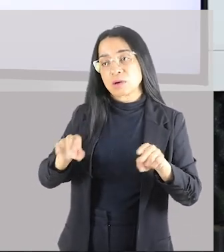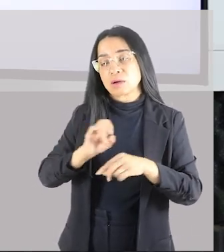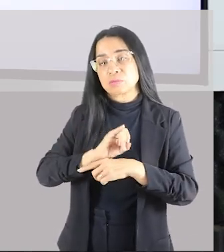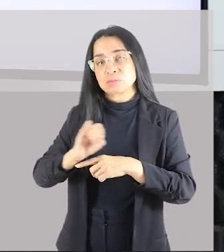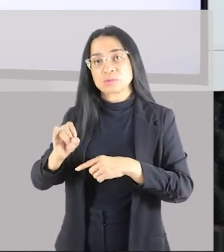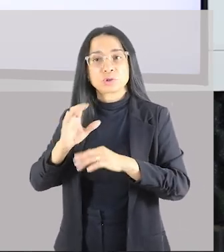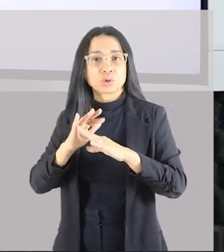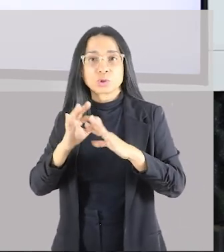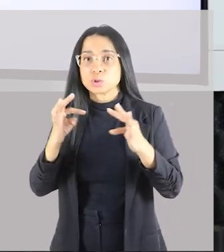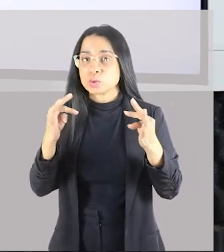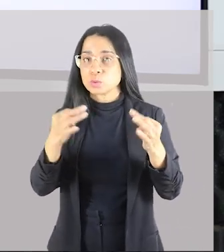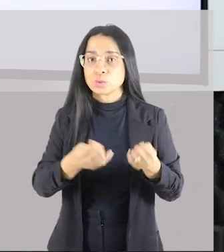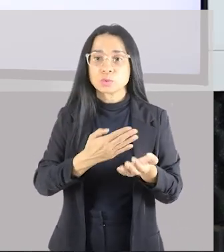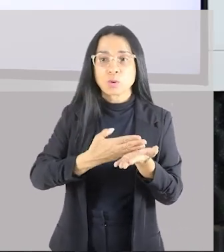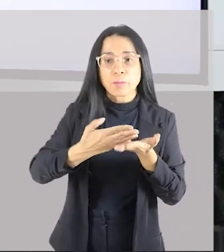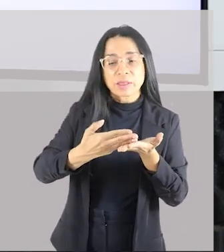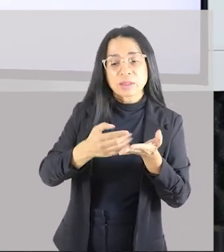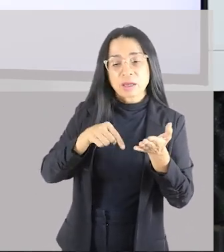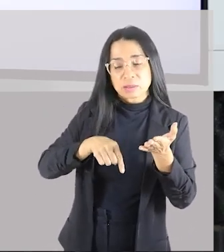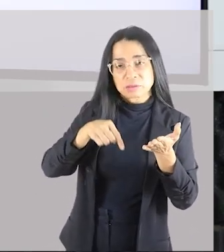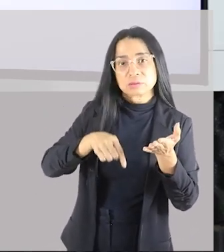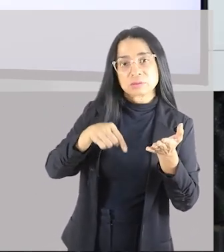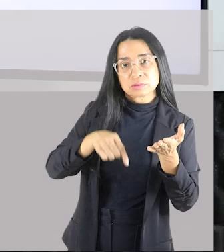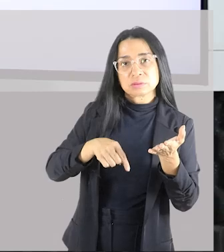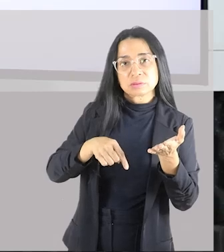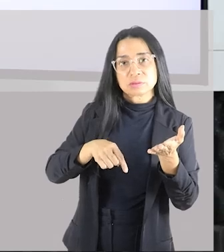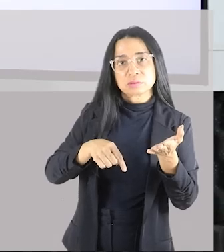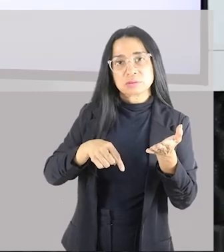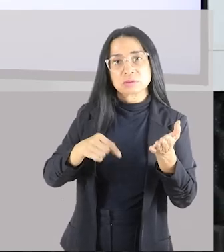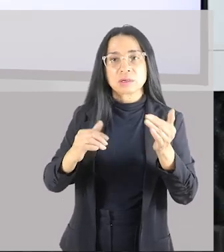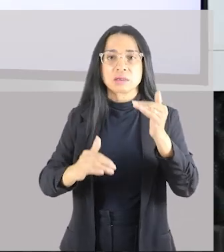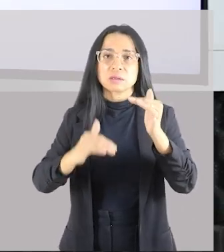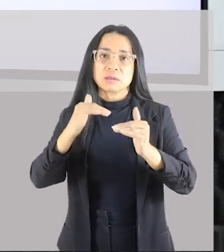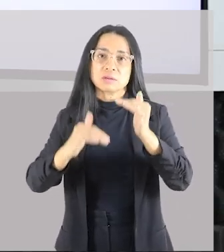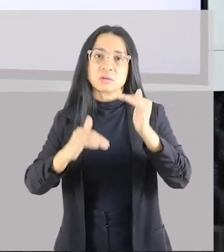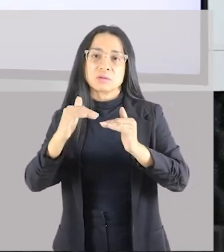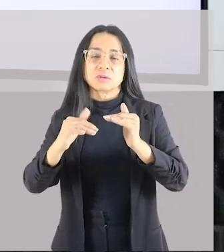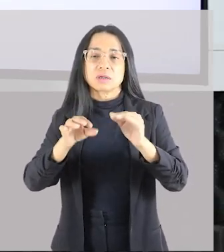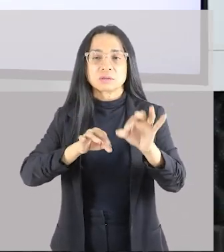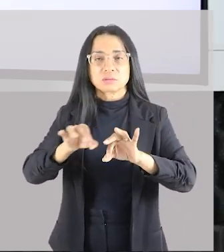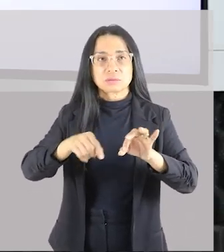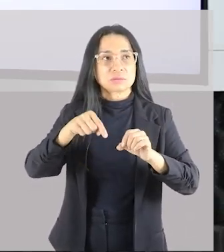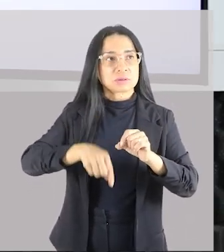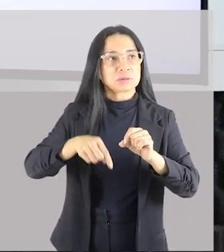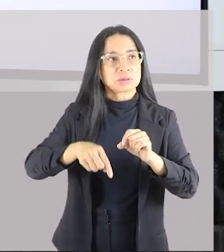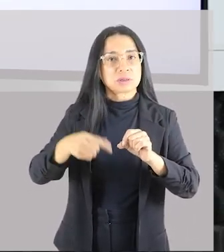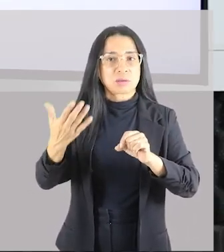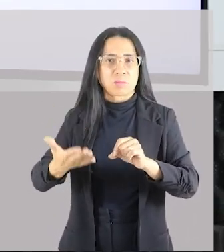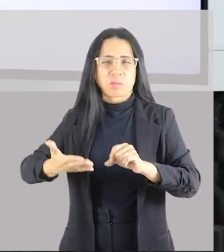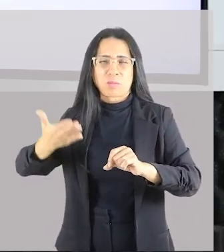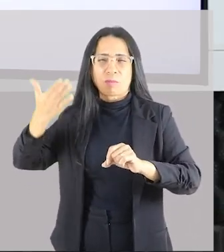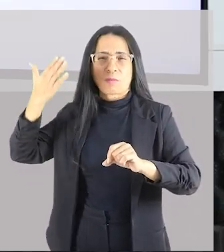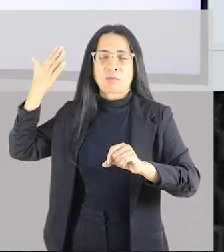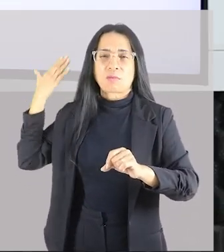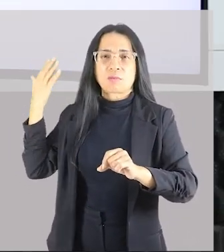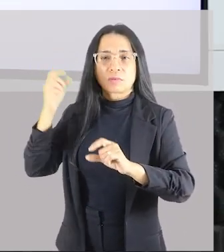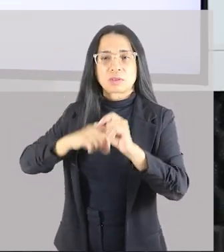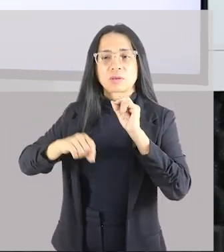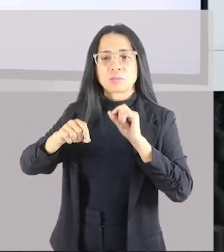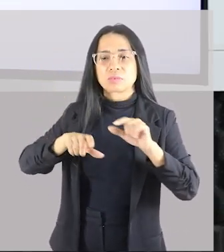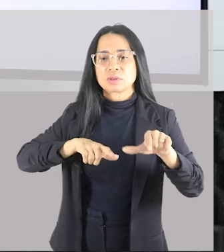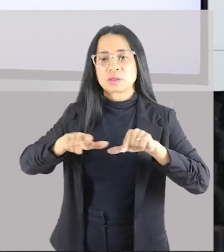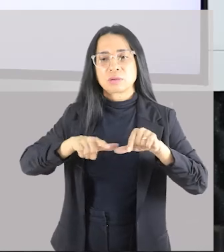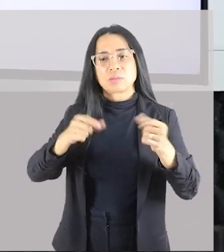do mesmo lugar. E, devido às desigualdades estabelecidas desde há muito tempo, a gente trabalha